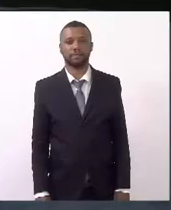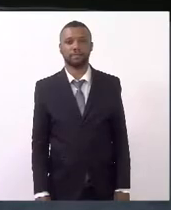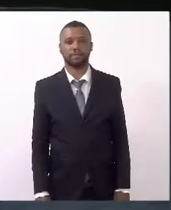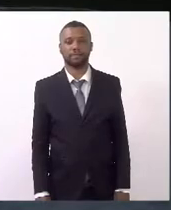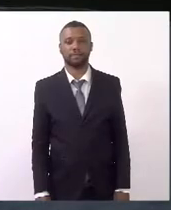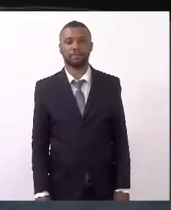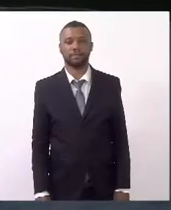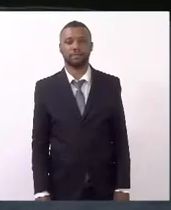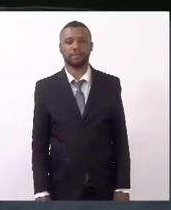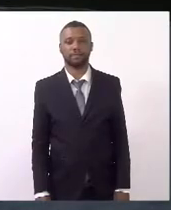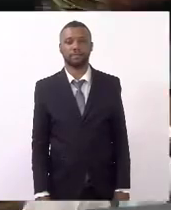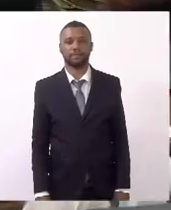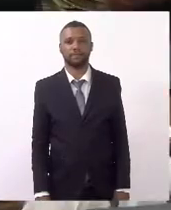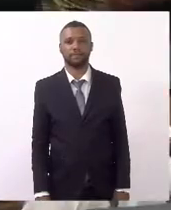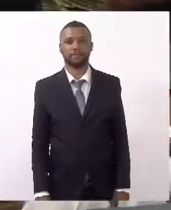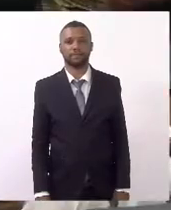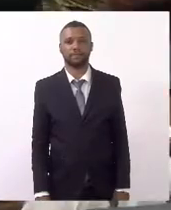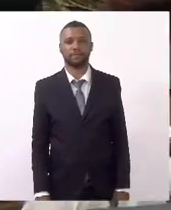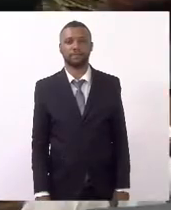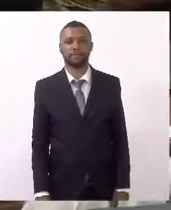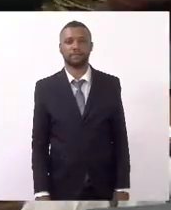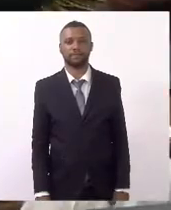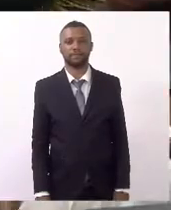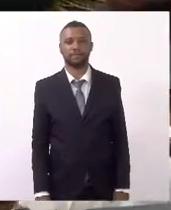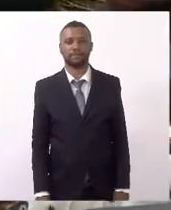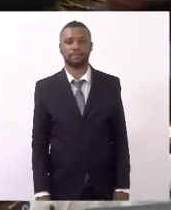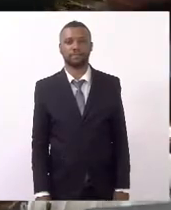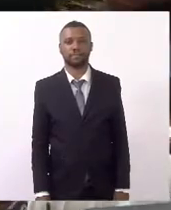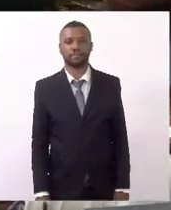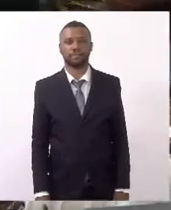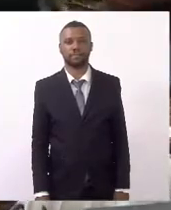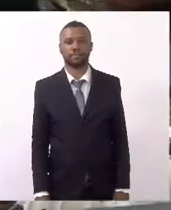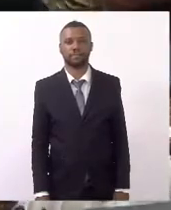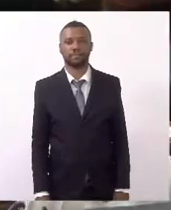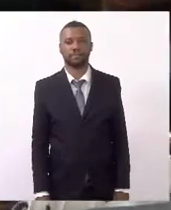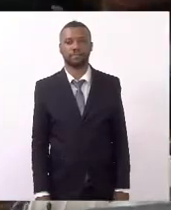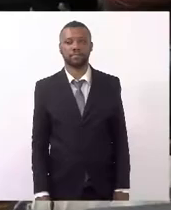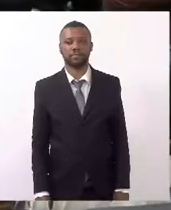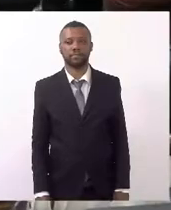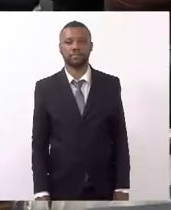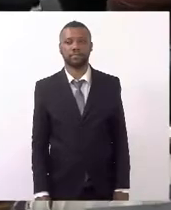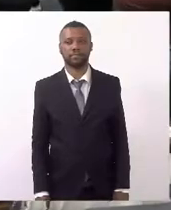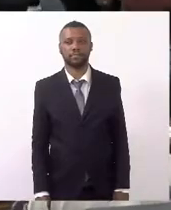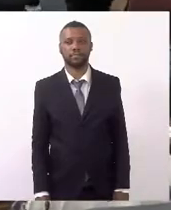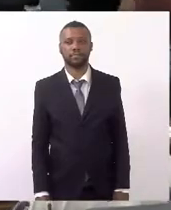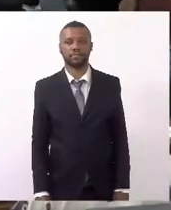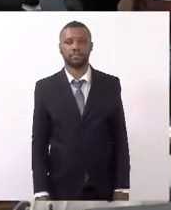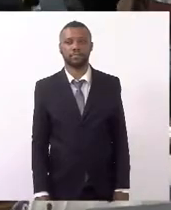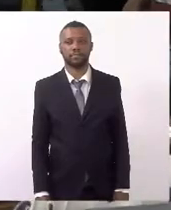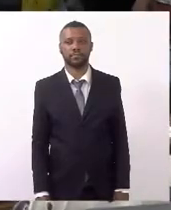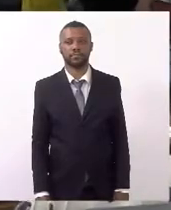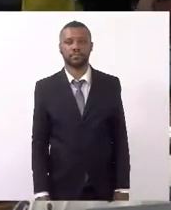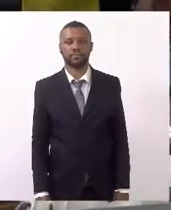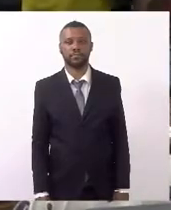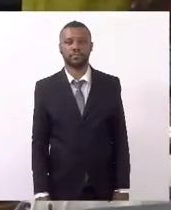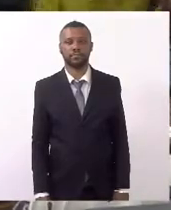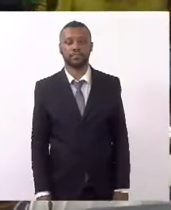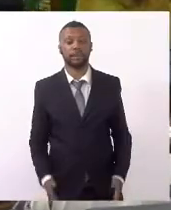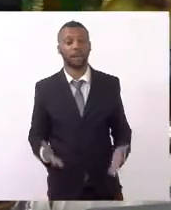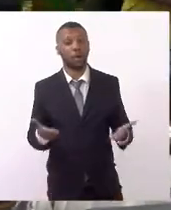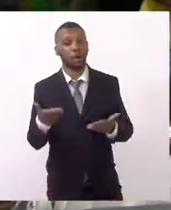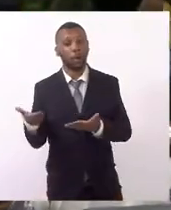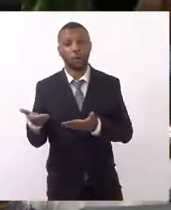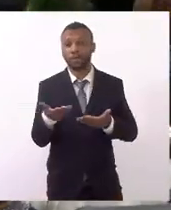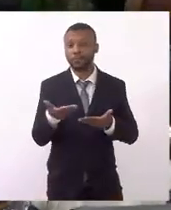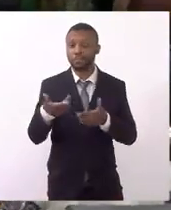E aí E aí Me convida